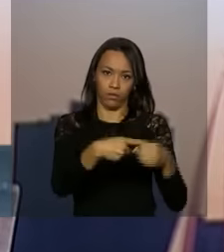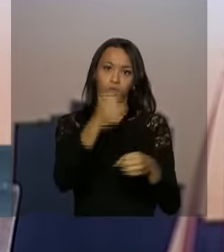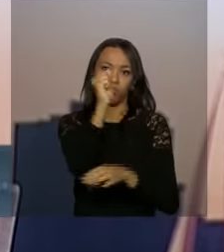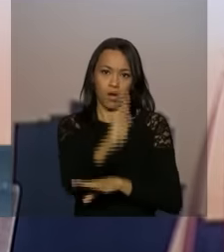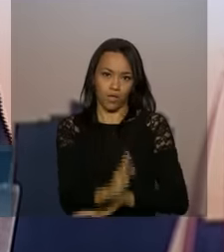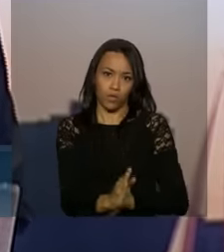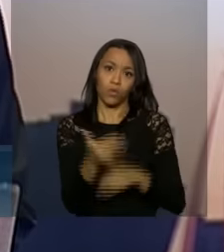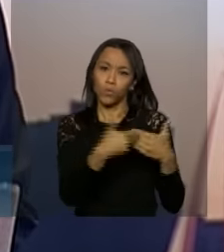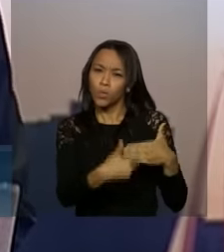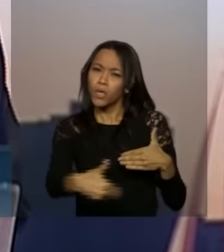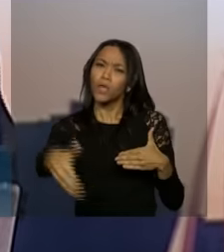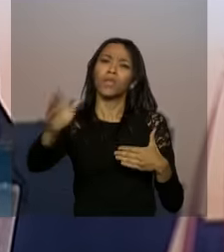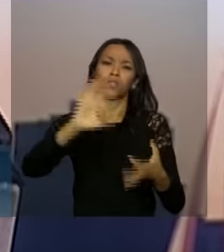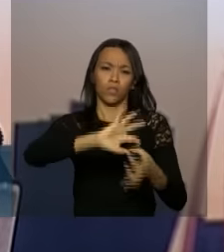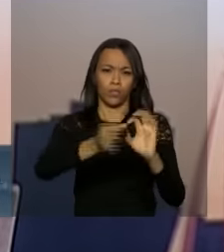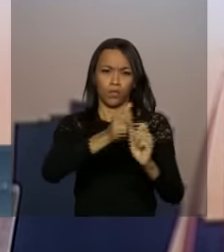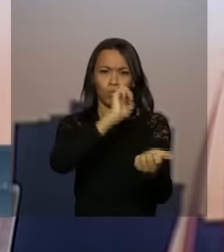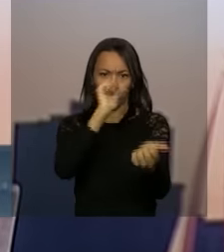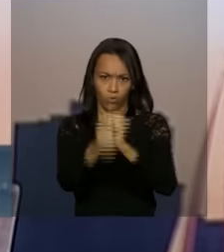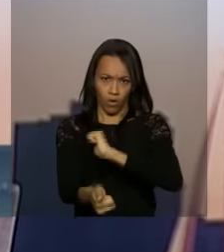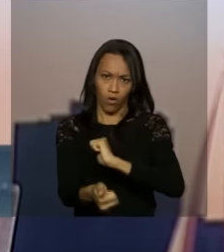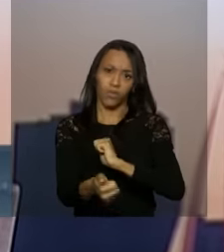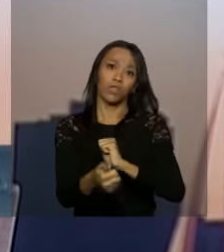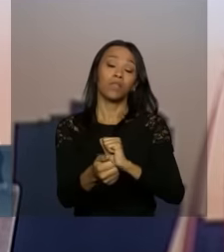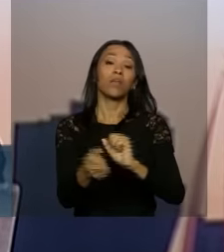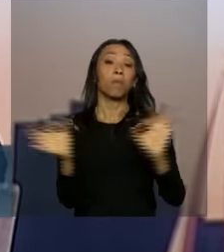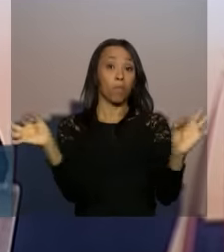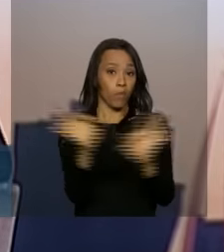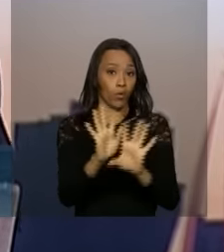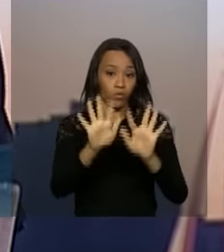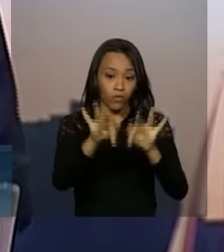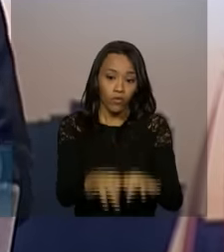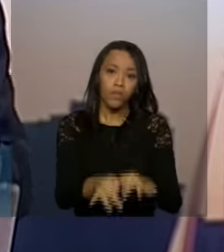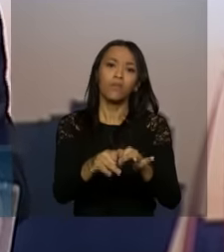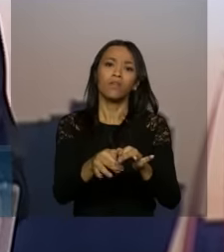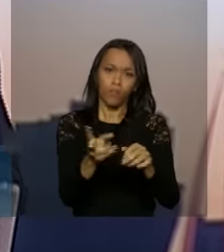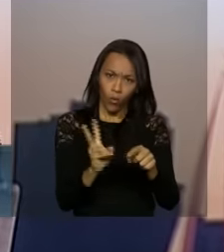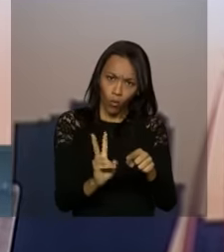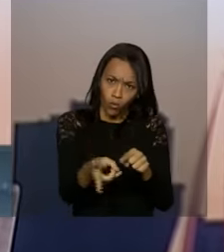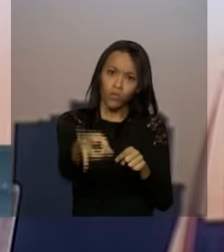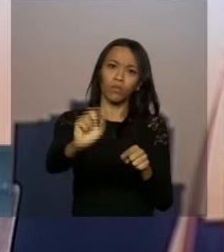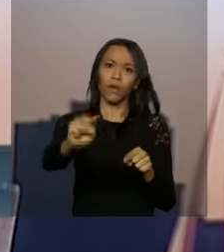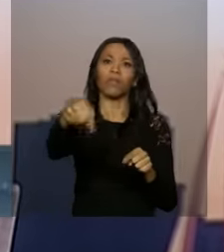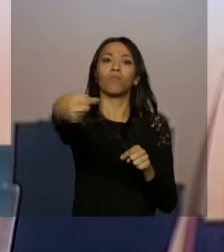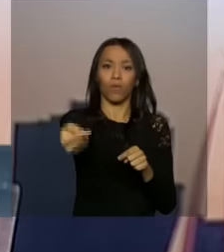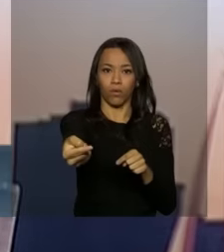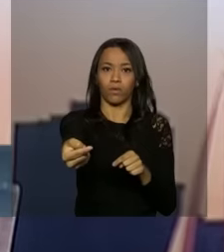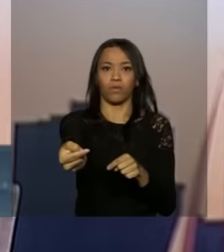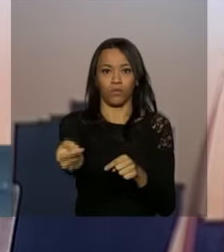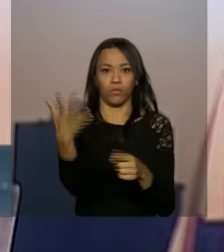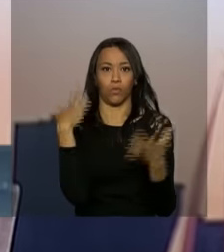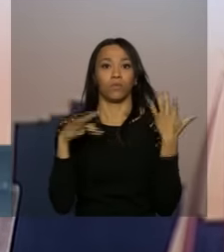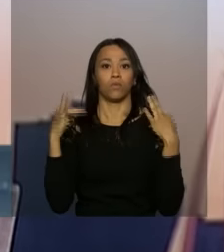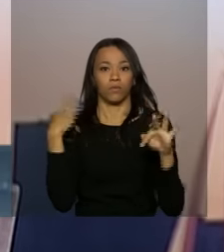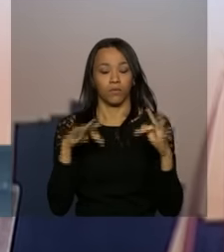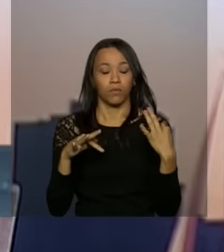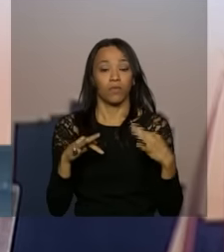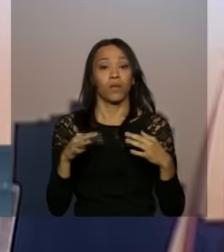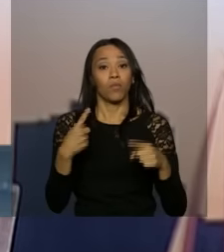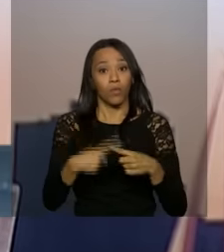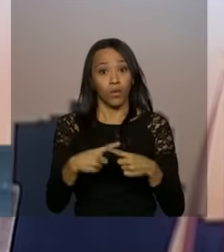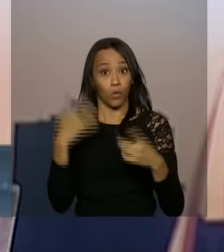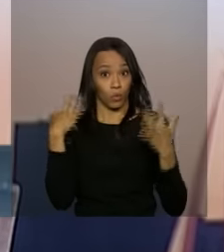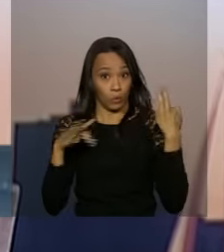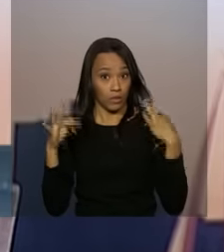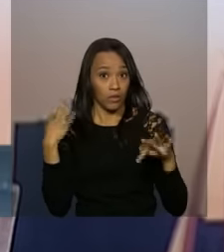Jogos, mas, sobretudo, depois dos Jogos, pós os Jogos. Daí porque a ação